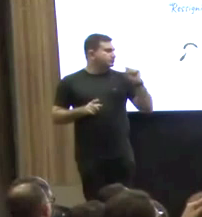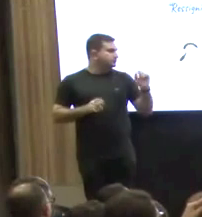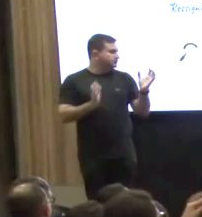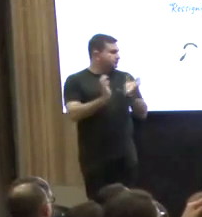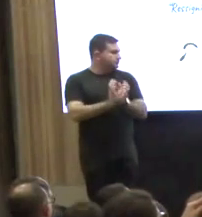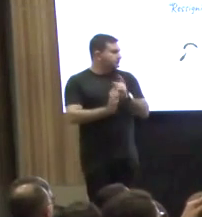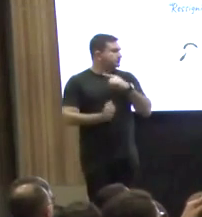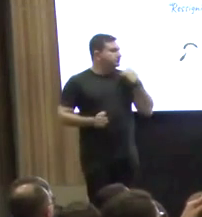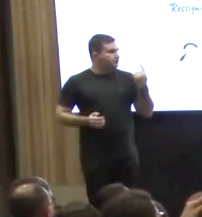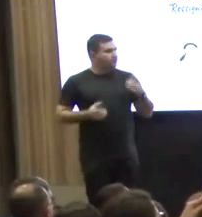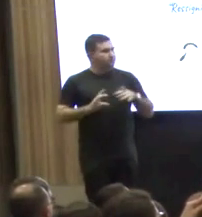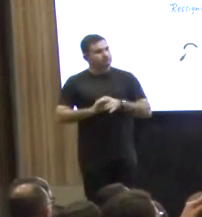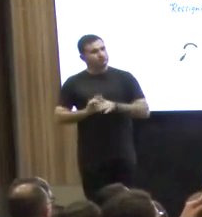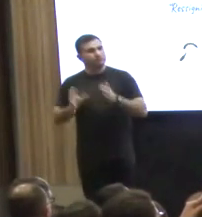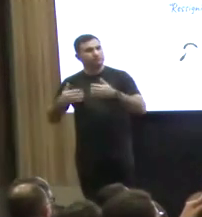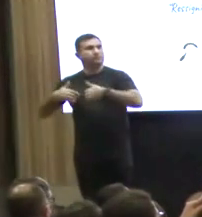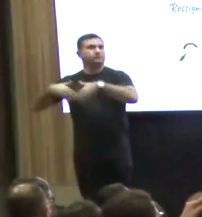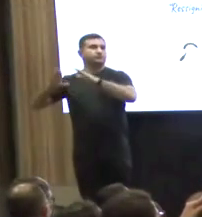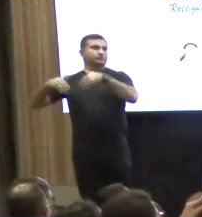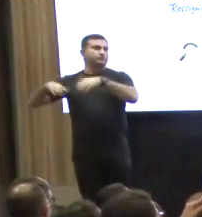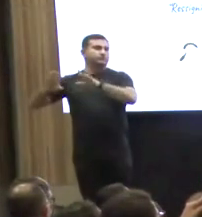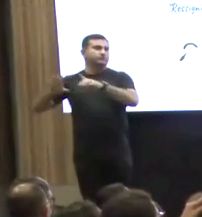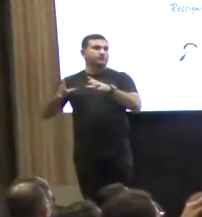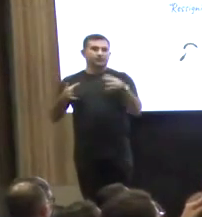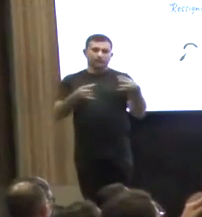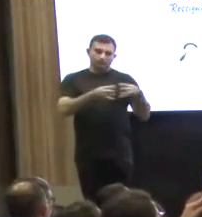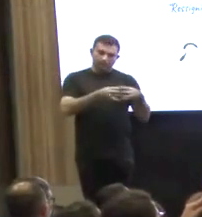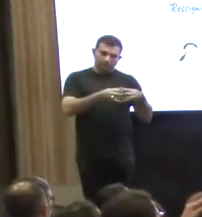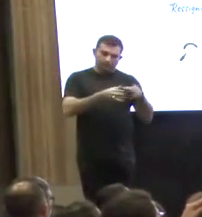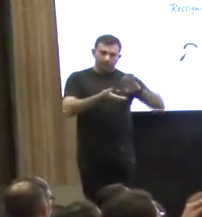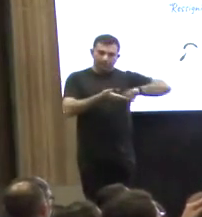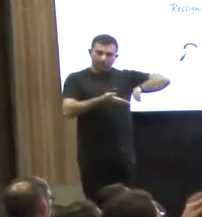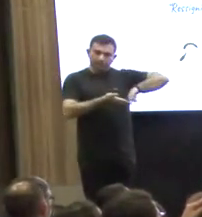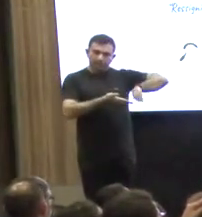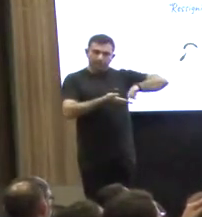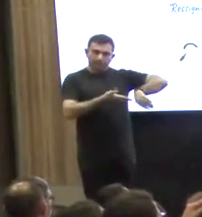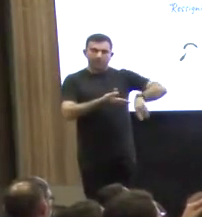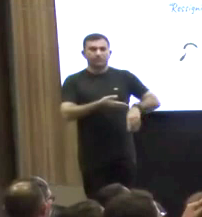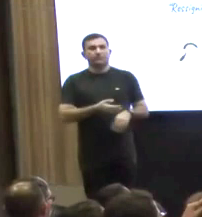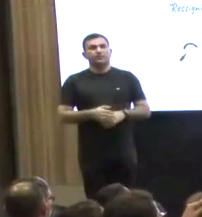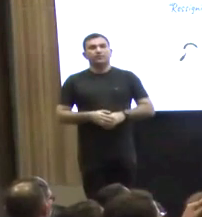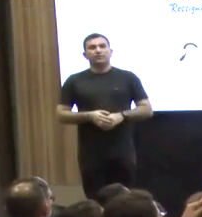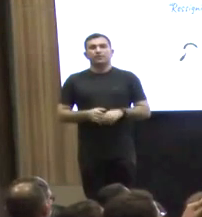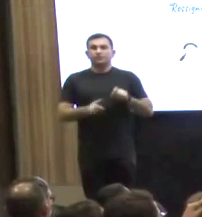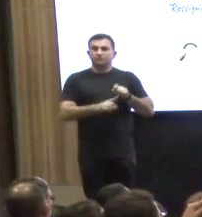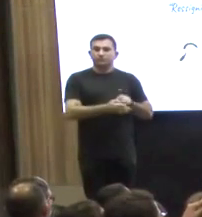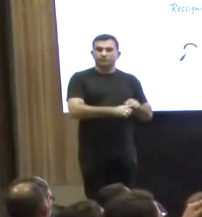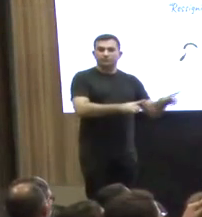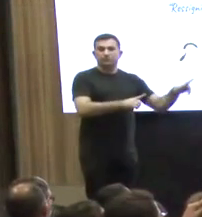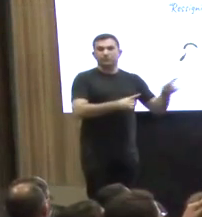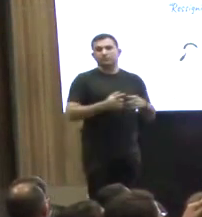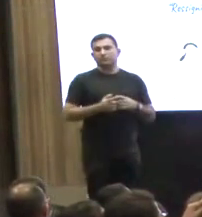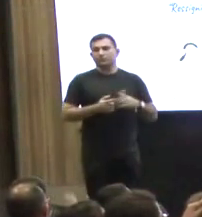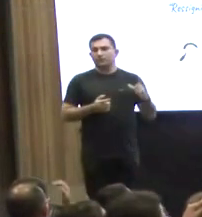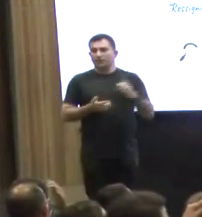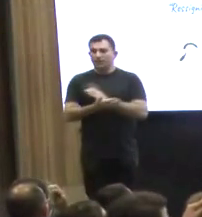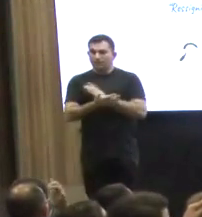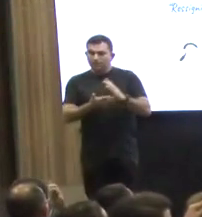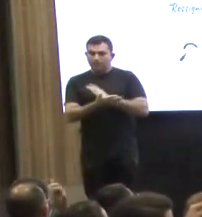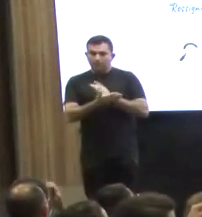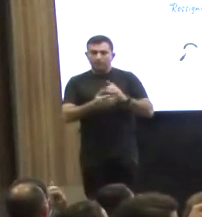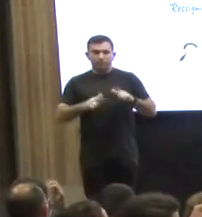ele deixa morrer. Não intervém para que determinados grupos morram, literalmente. E